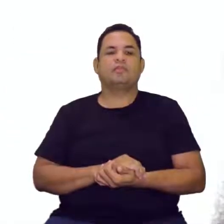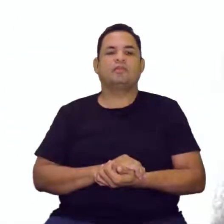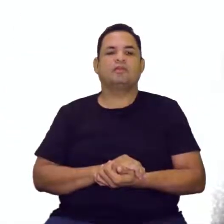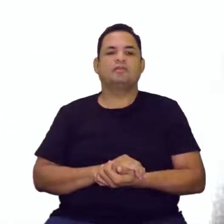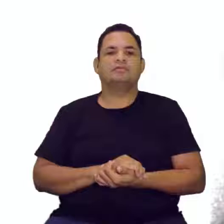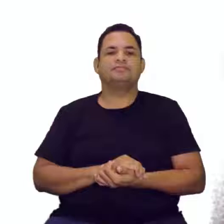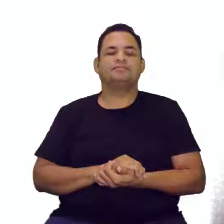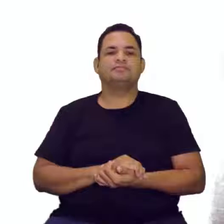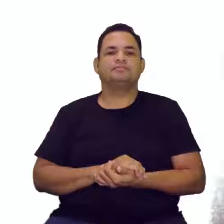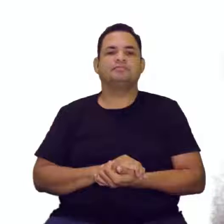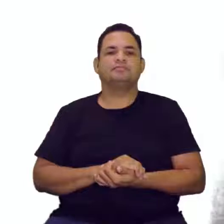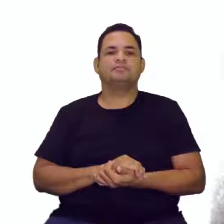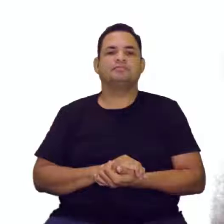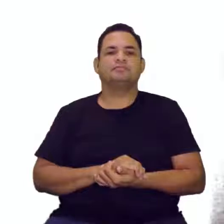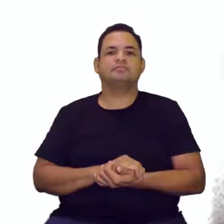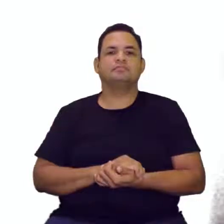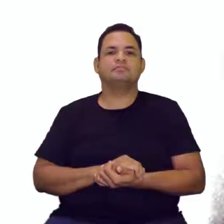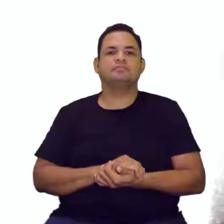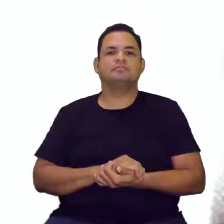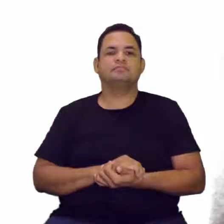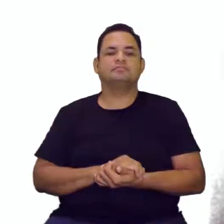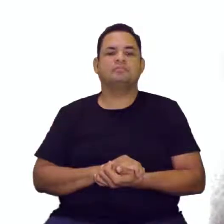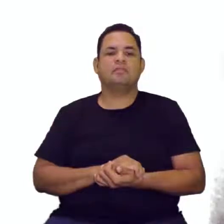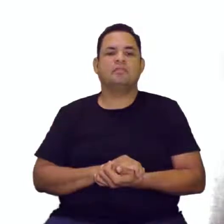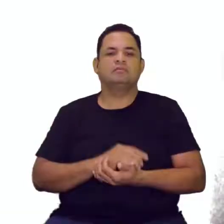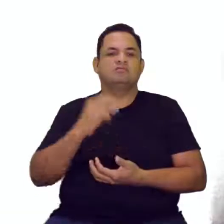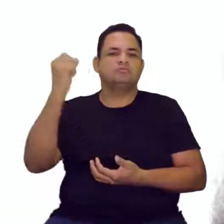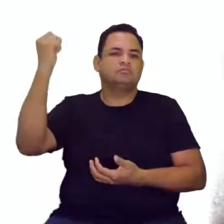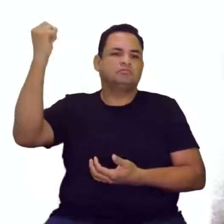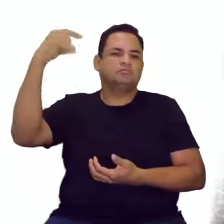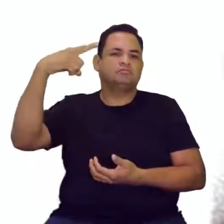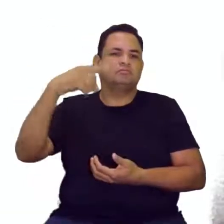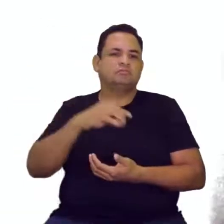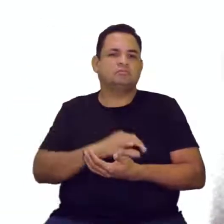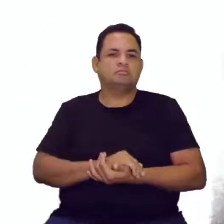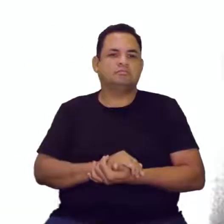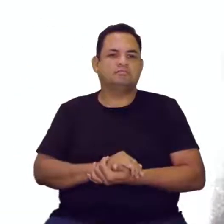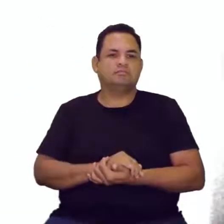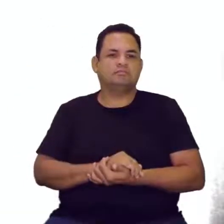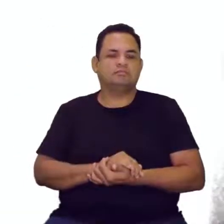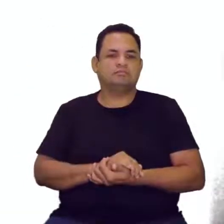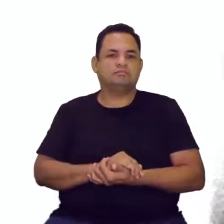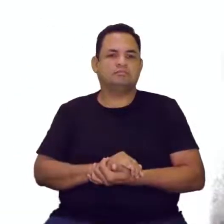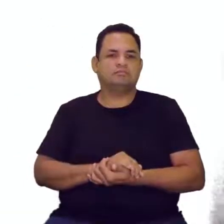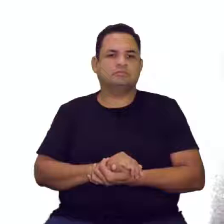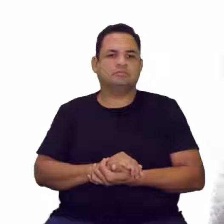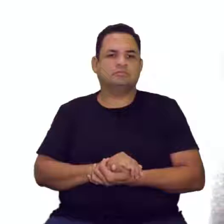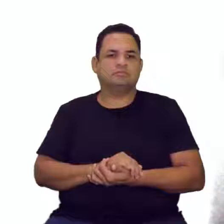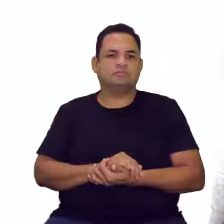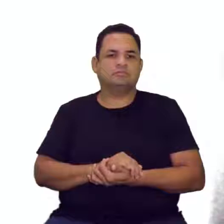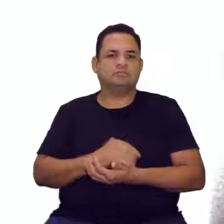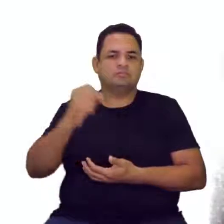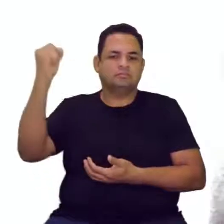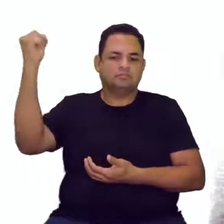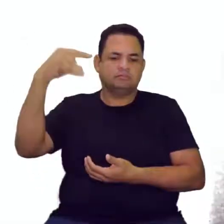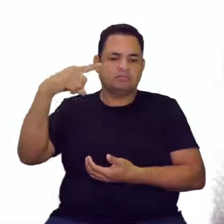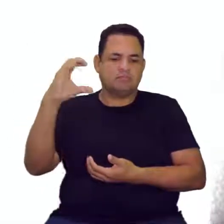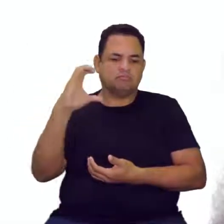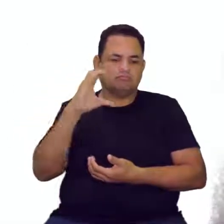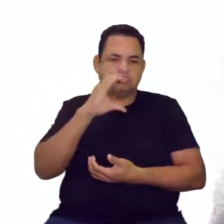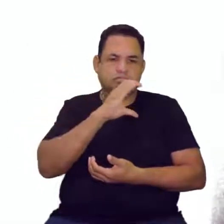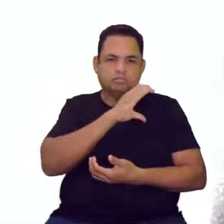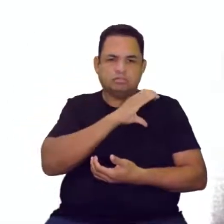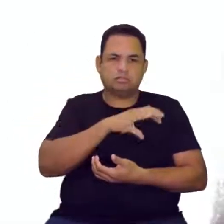sol. A luz do sol, ela vai vir na forma de calor, digamos